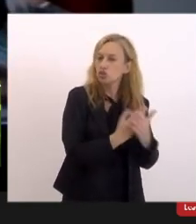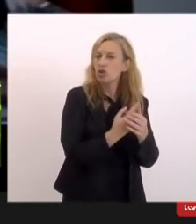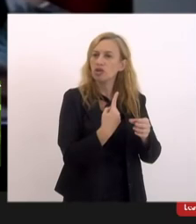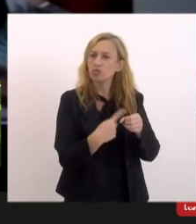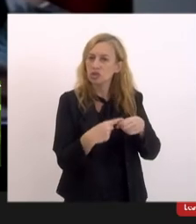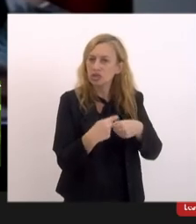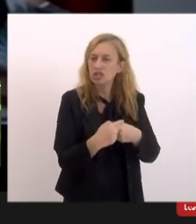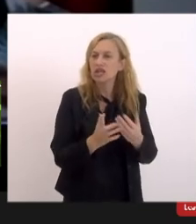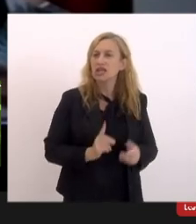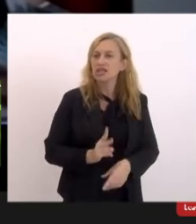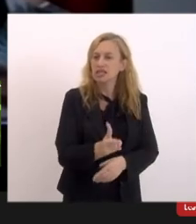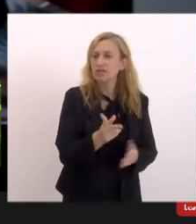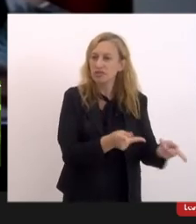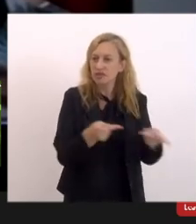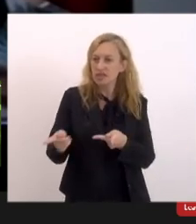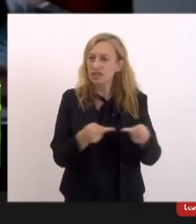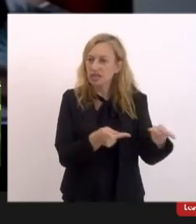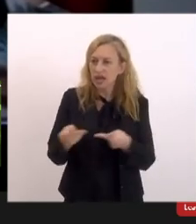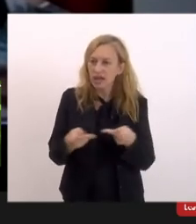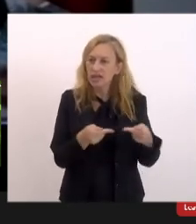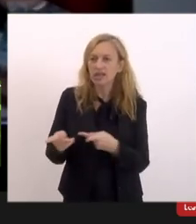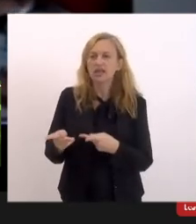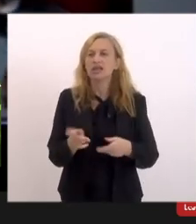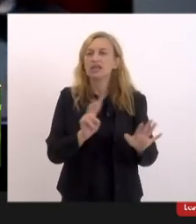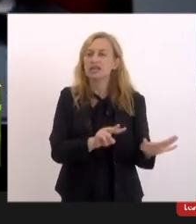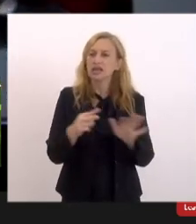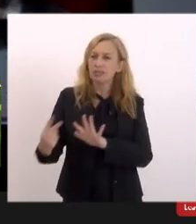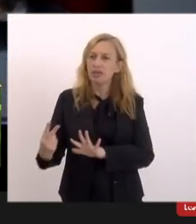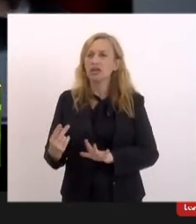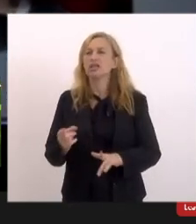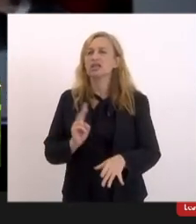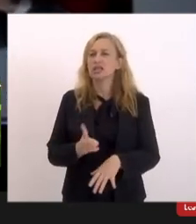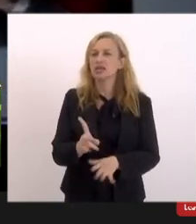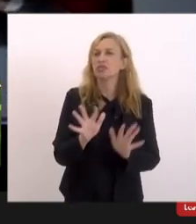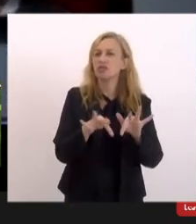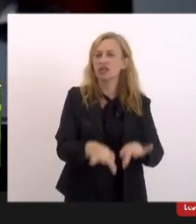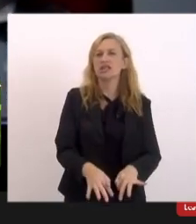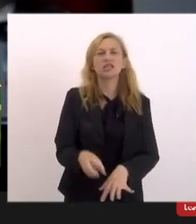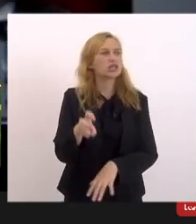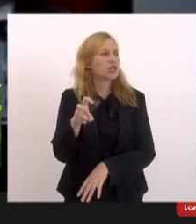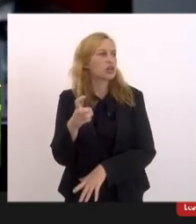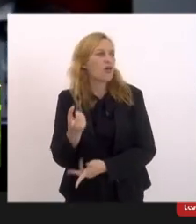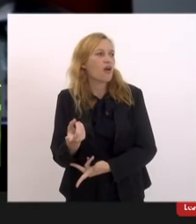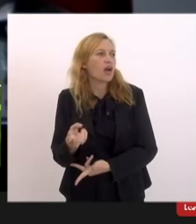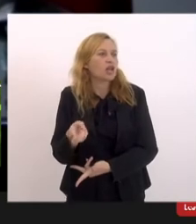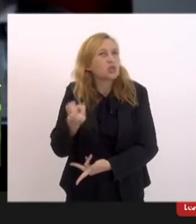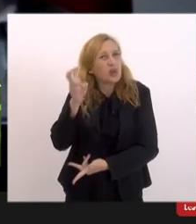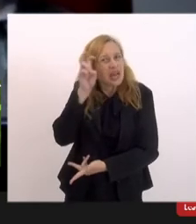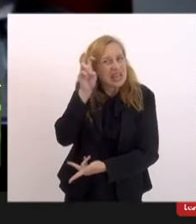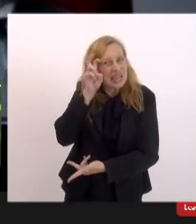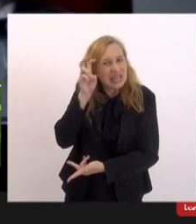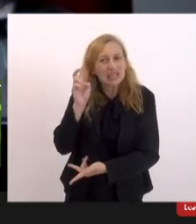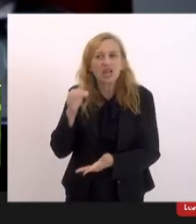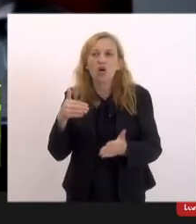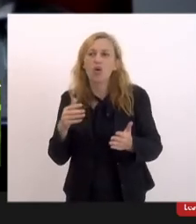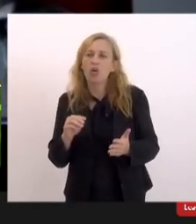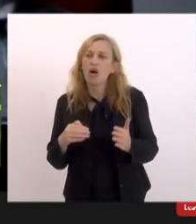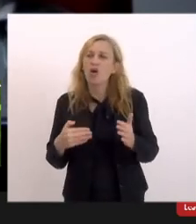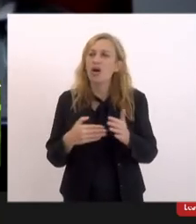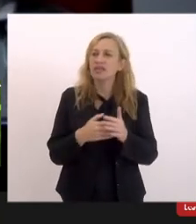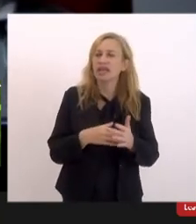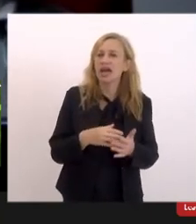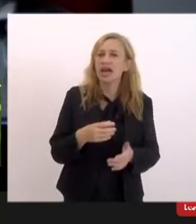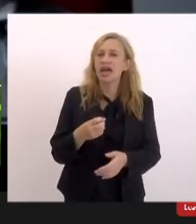gente vai sempre, toda semana, quase sempre no finalzinho da quinta-feira ou até o meio-dia de